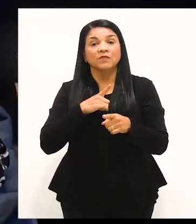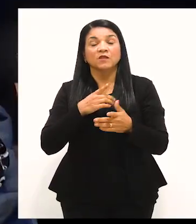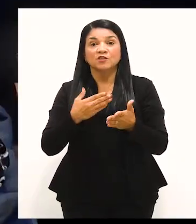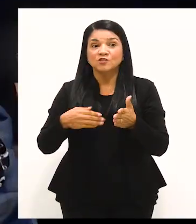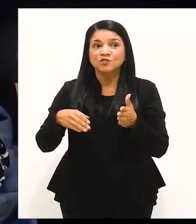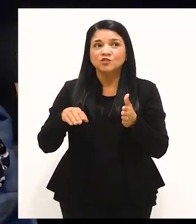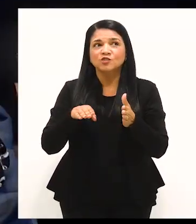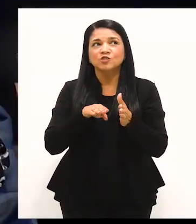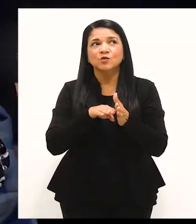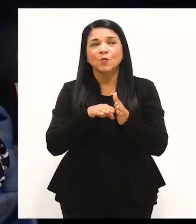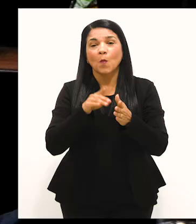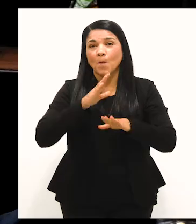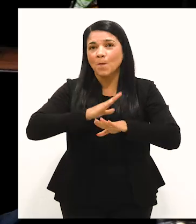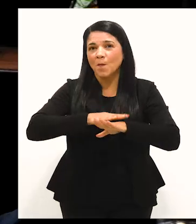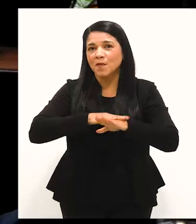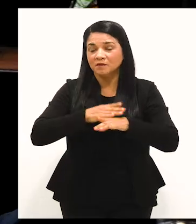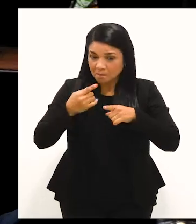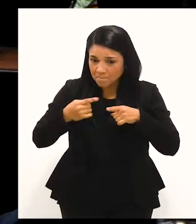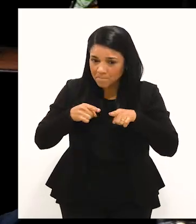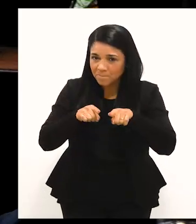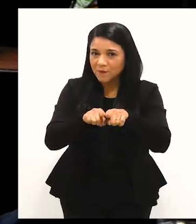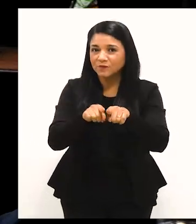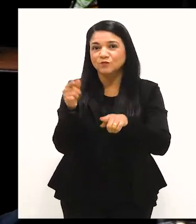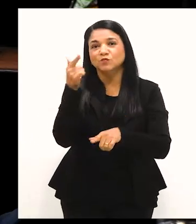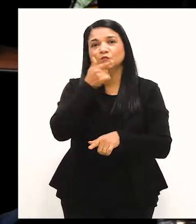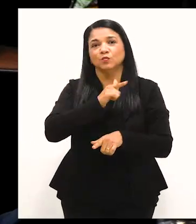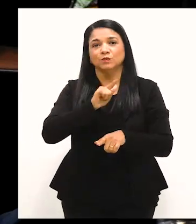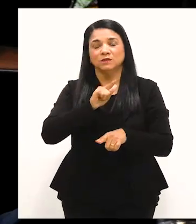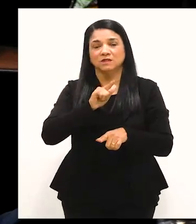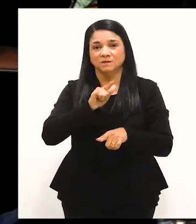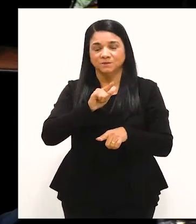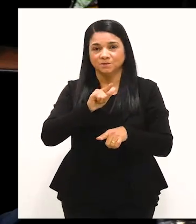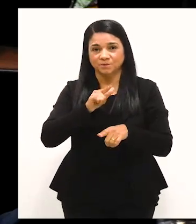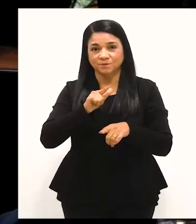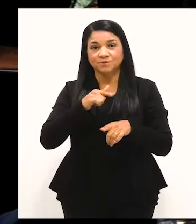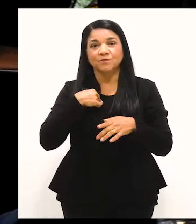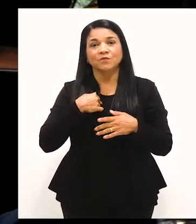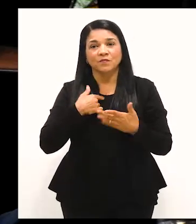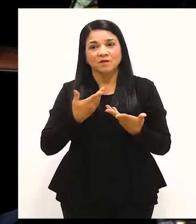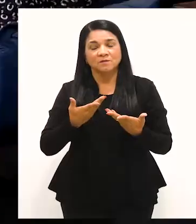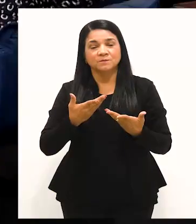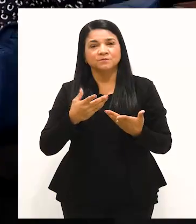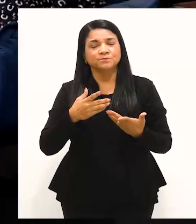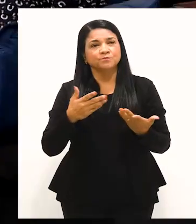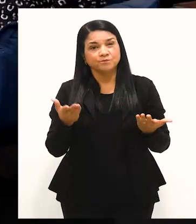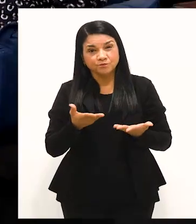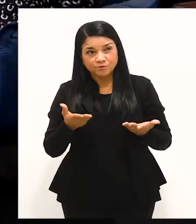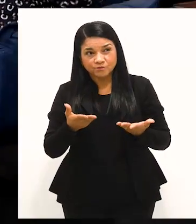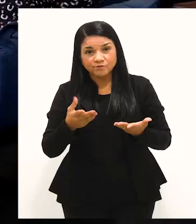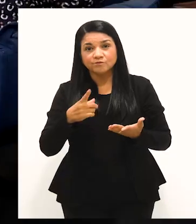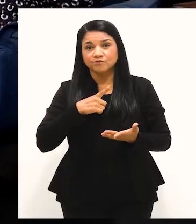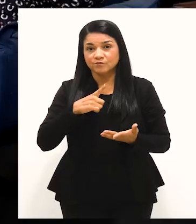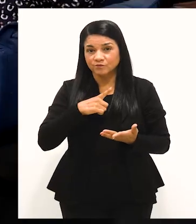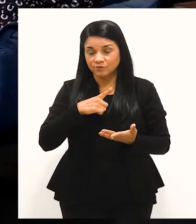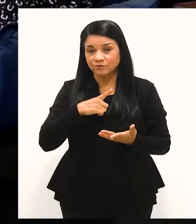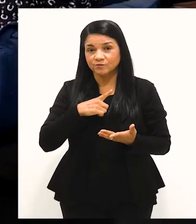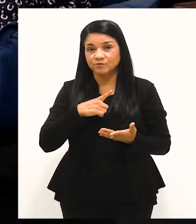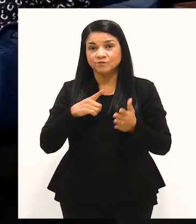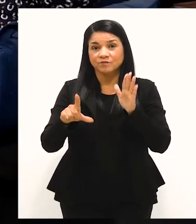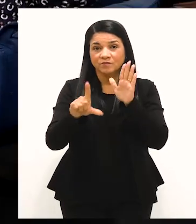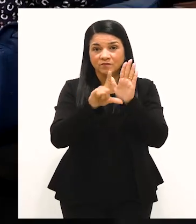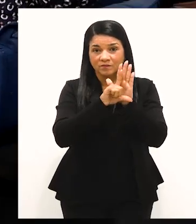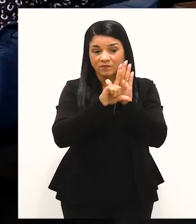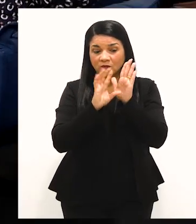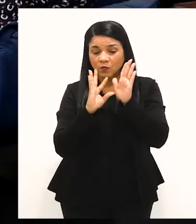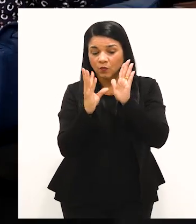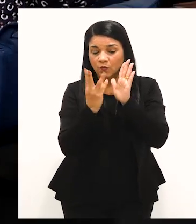sofisticação. Chegou a sofisticação e aí a gente chegou a... Uma outra coisa que nós não tínhamos e temos agora é